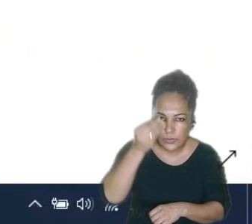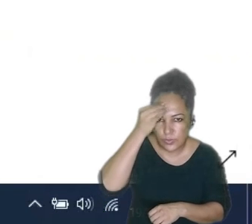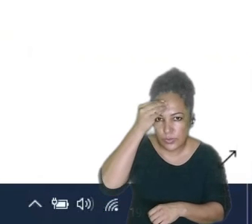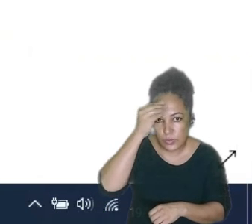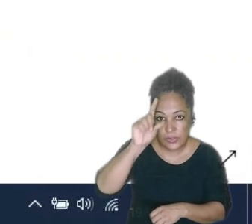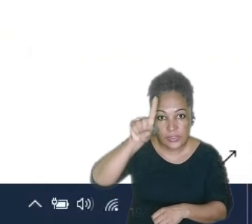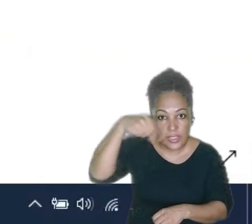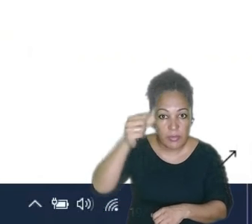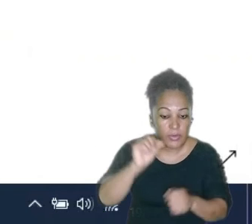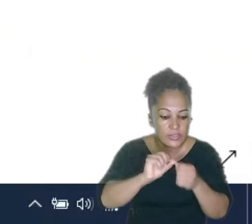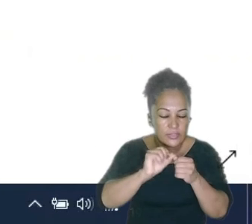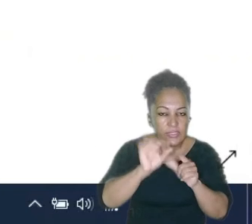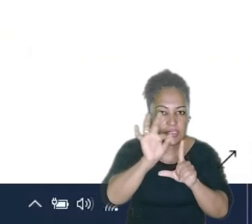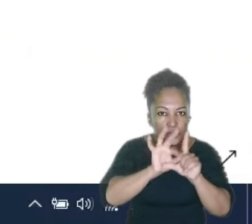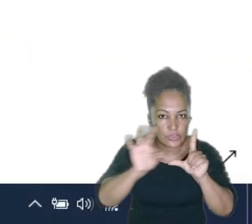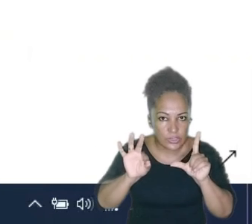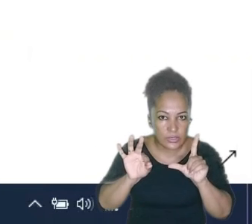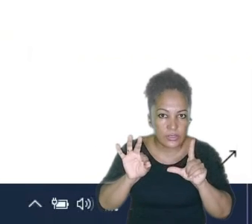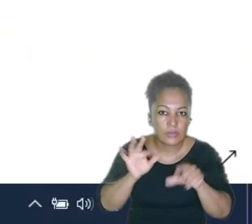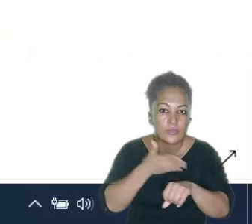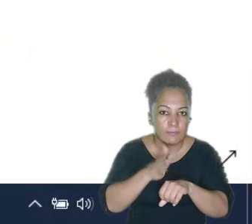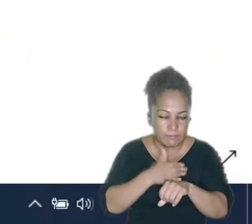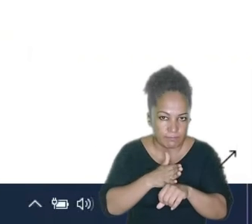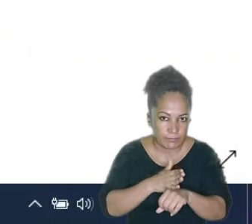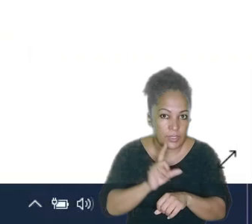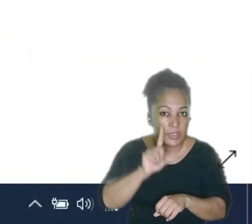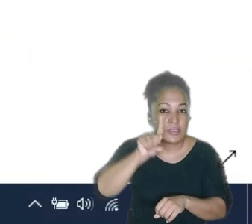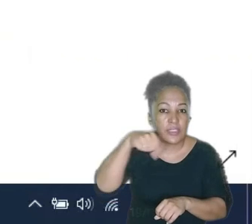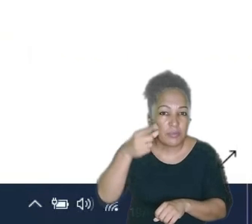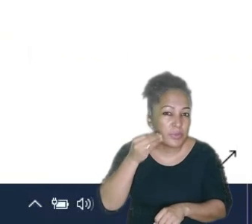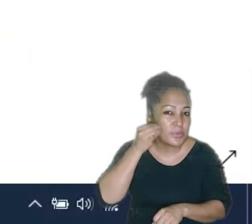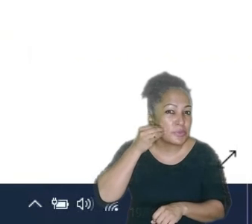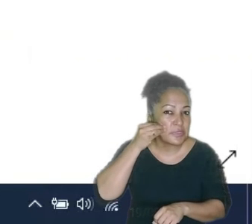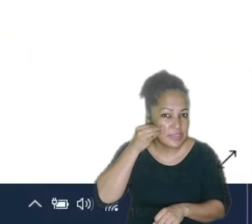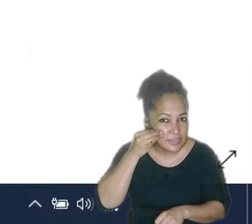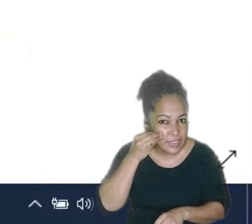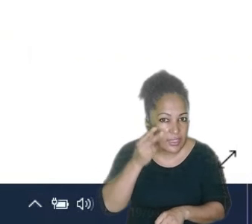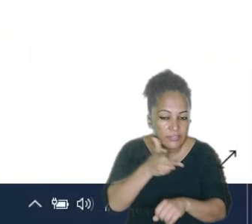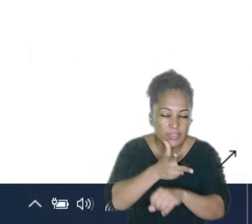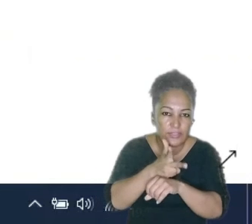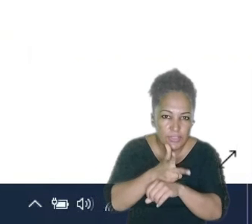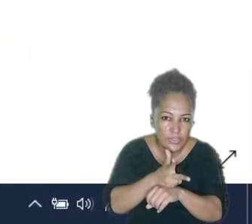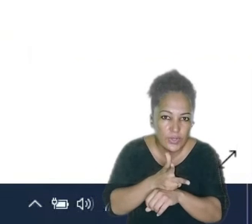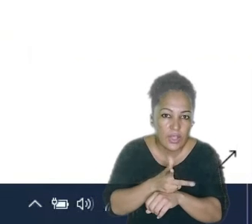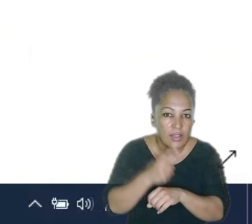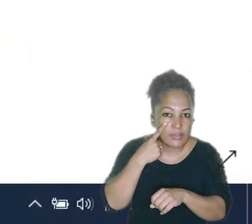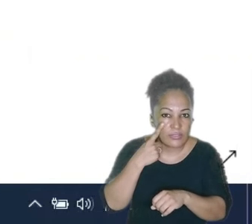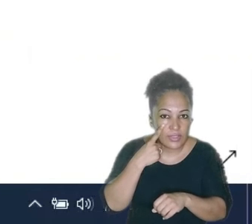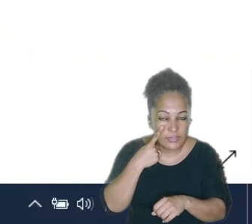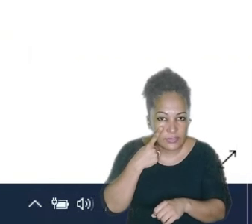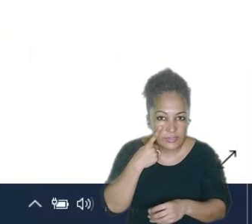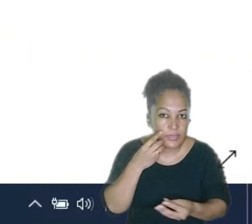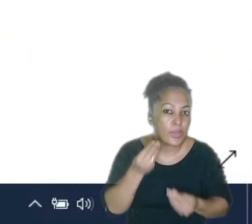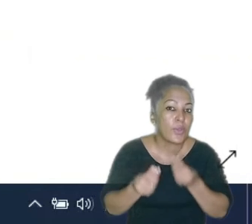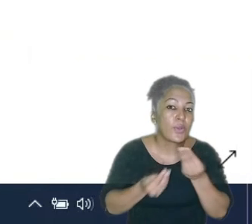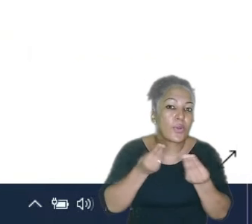fazer o diagrama, tá? É extremamente importante. Depois que você fizer tentar fazer, você vai assistir a aula